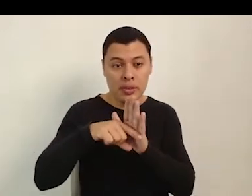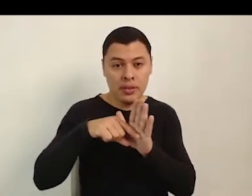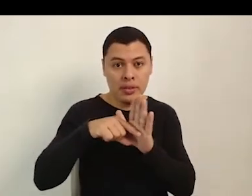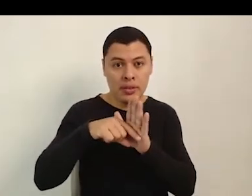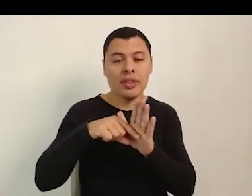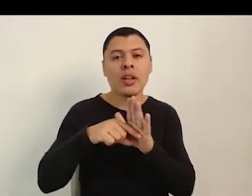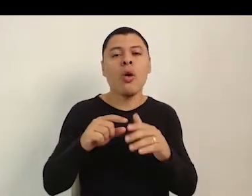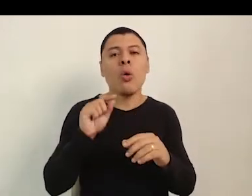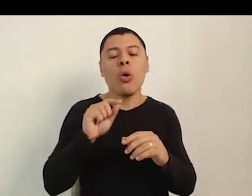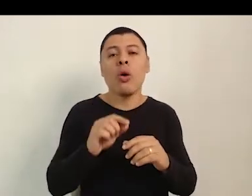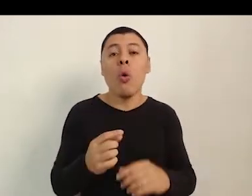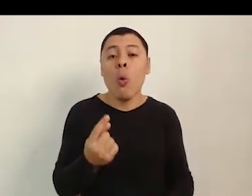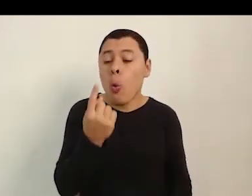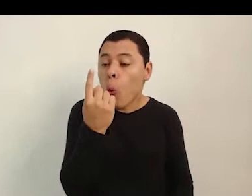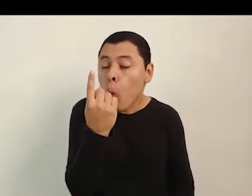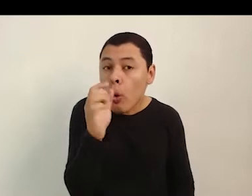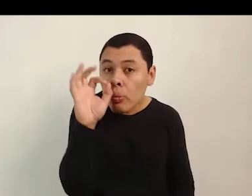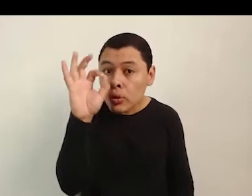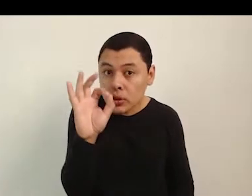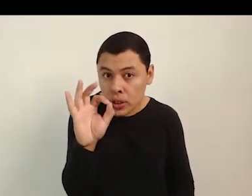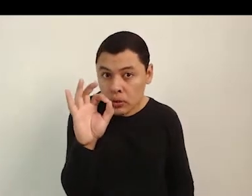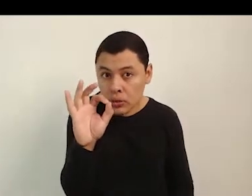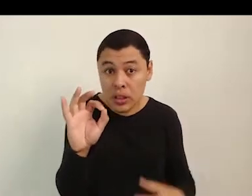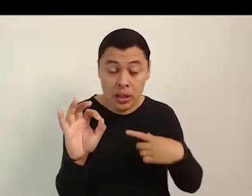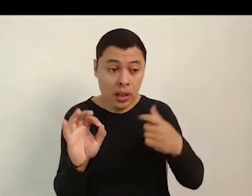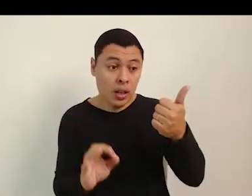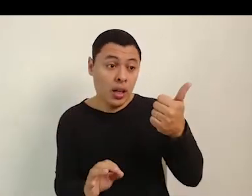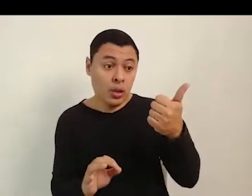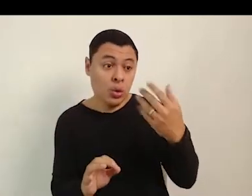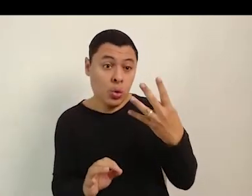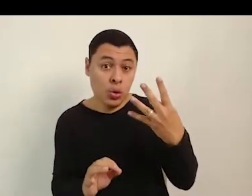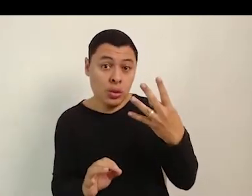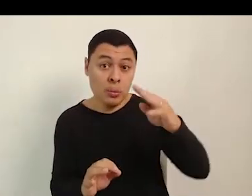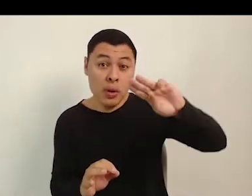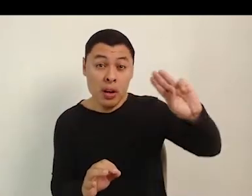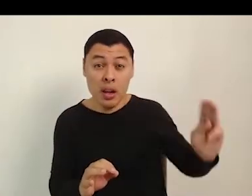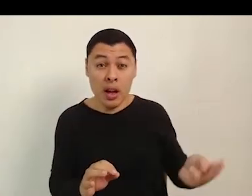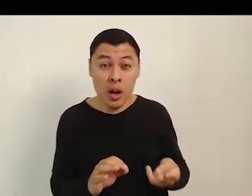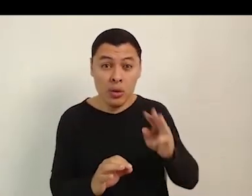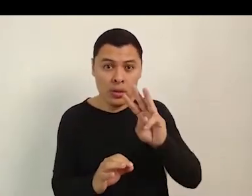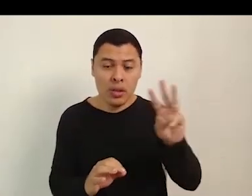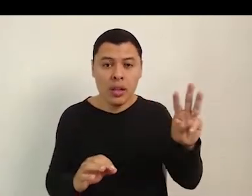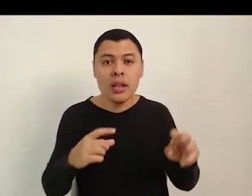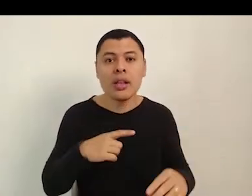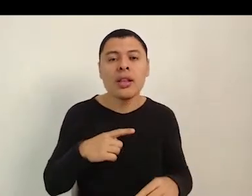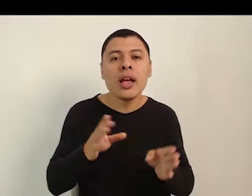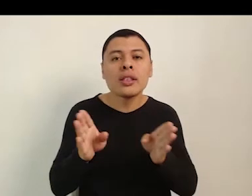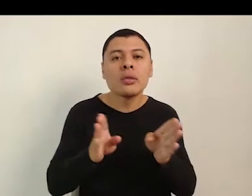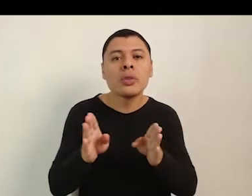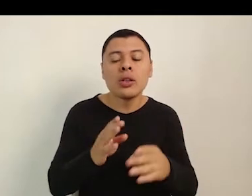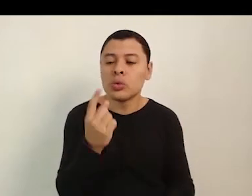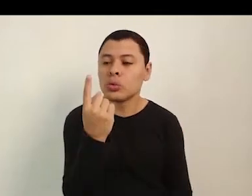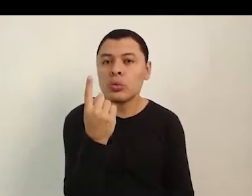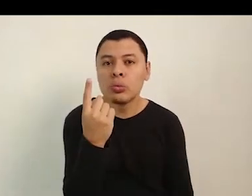apenas 1% dos 14 milhões de sites estão com o mínimo de acessibilidade. Isso, gente, 1%